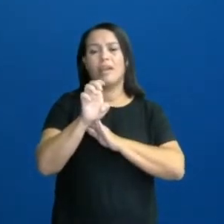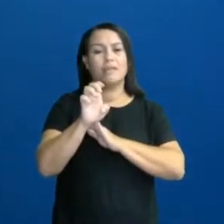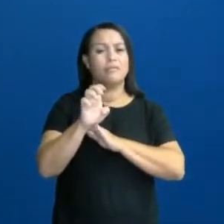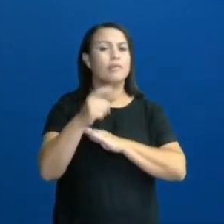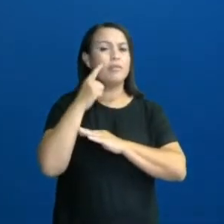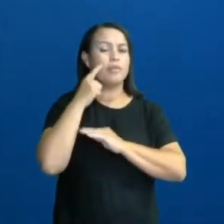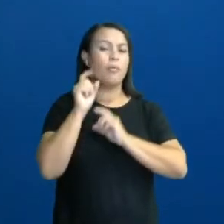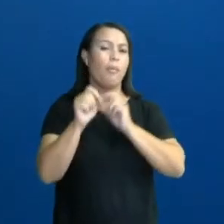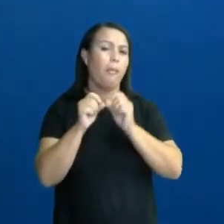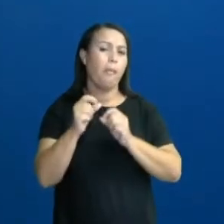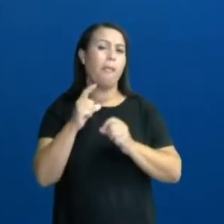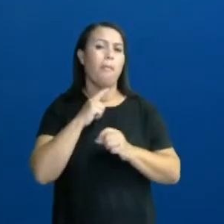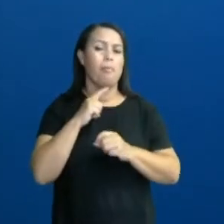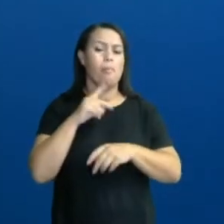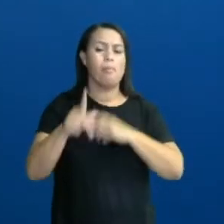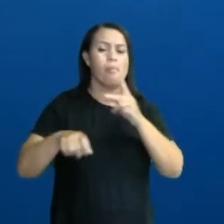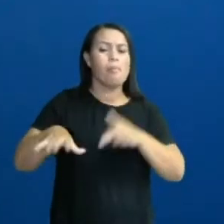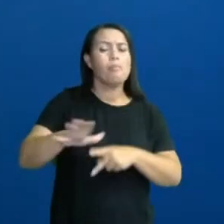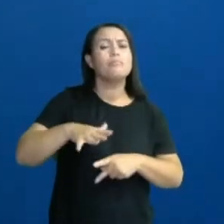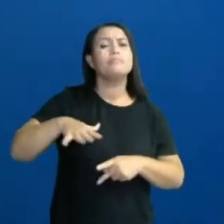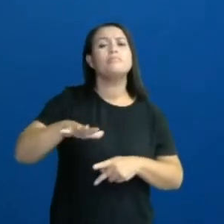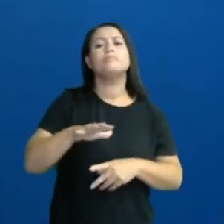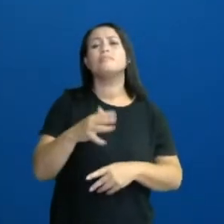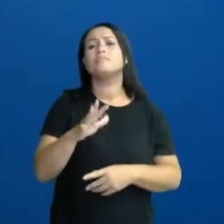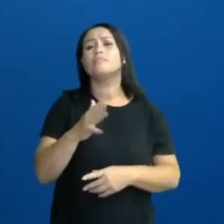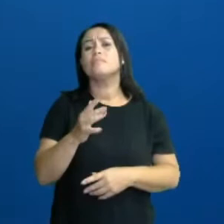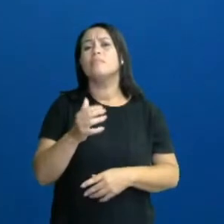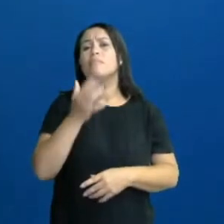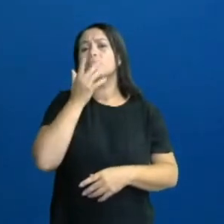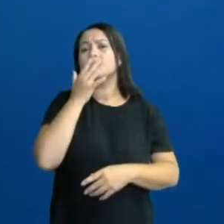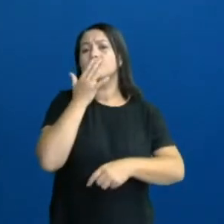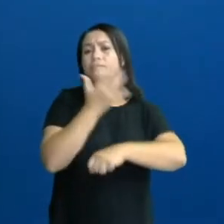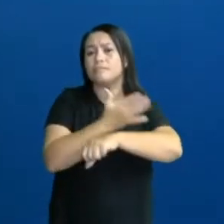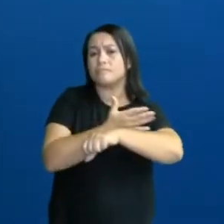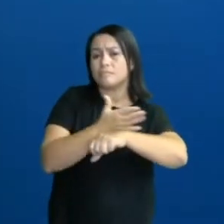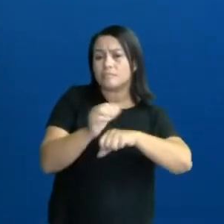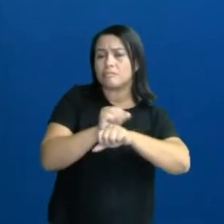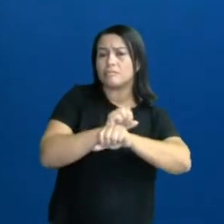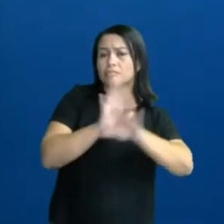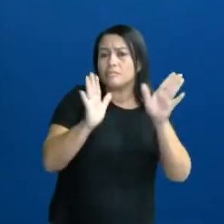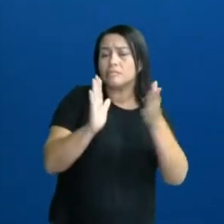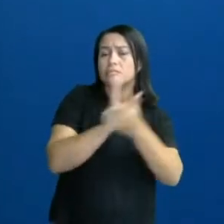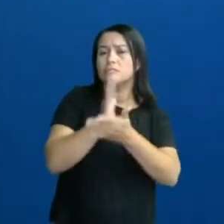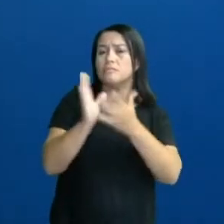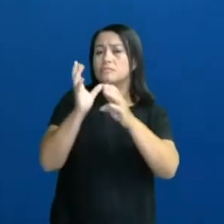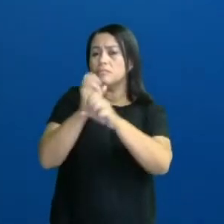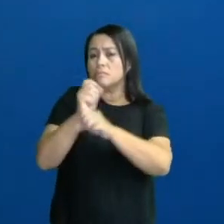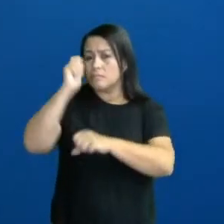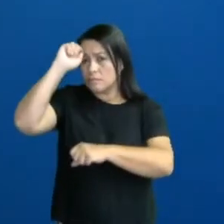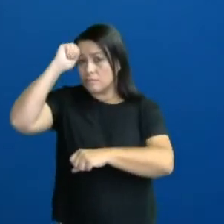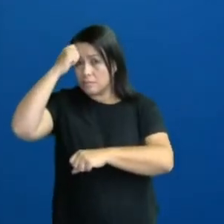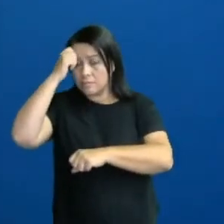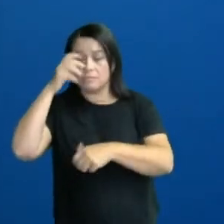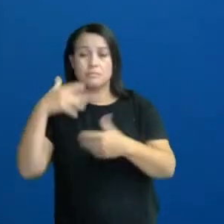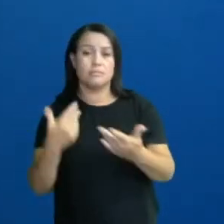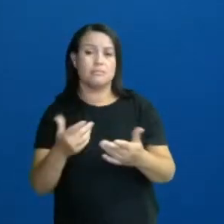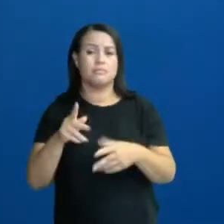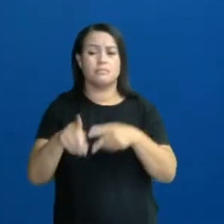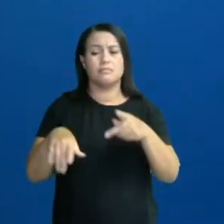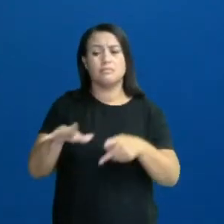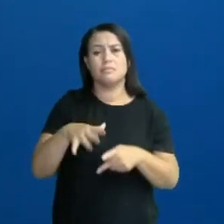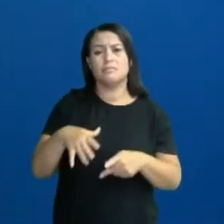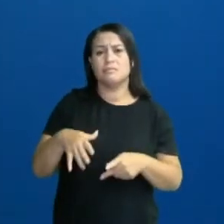Então, eu acredito que a gente tem uma população que alguns nascem mais claros, outros mais escuros, né? Mas uma